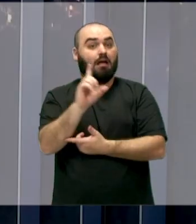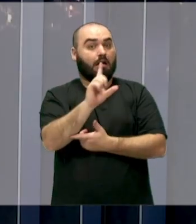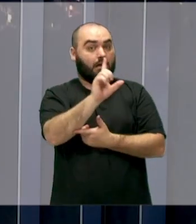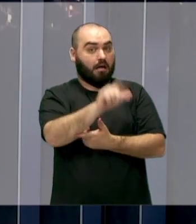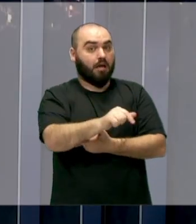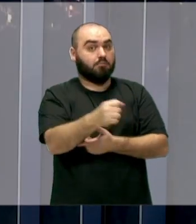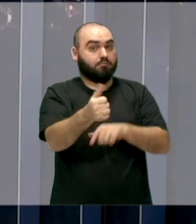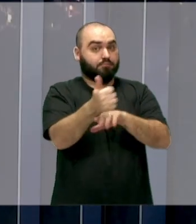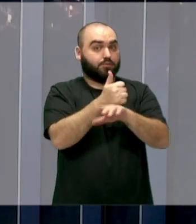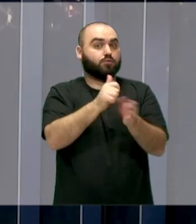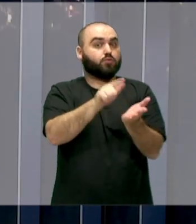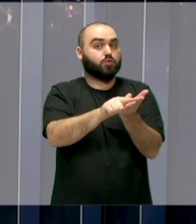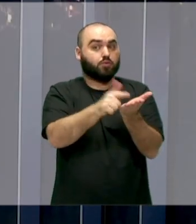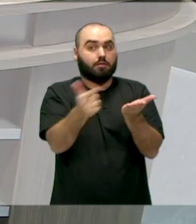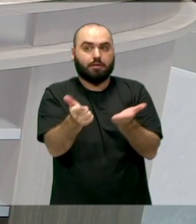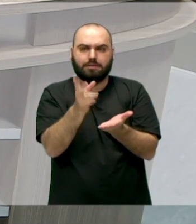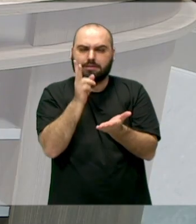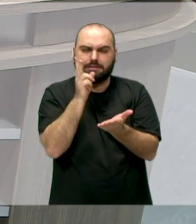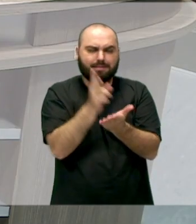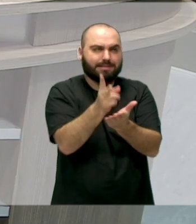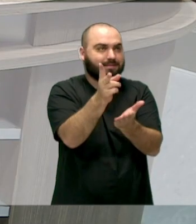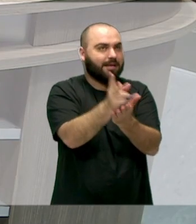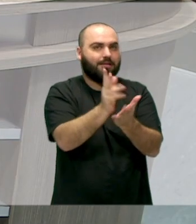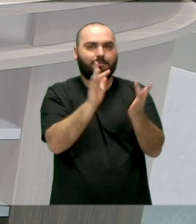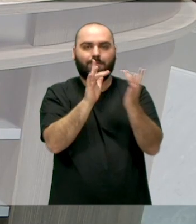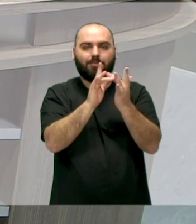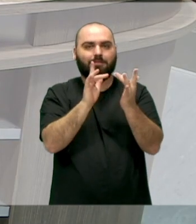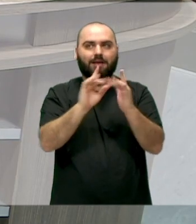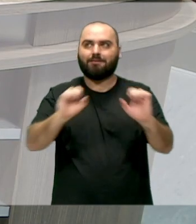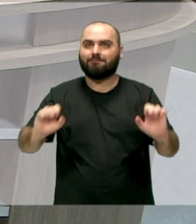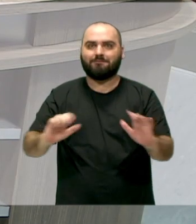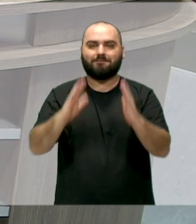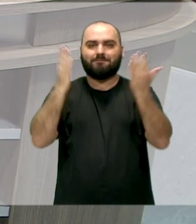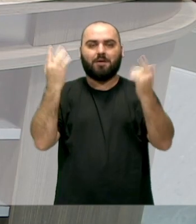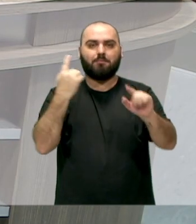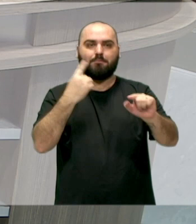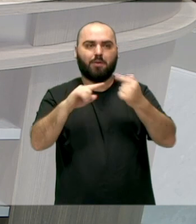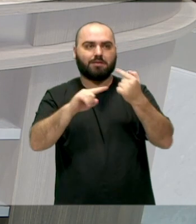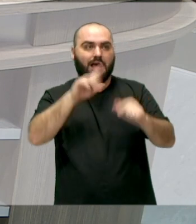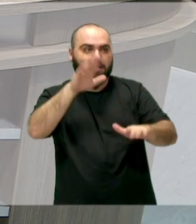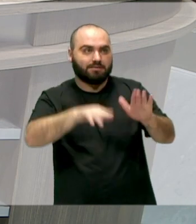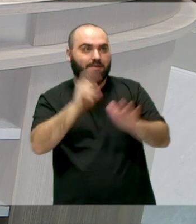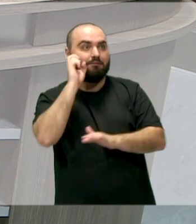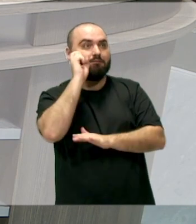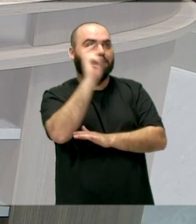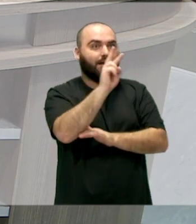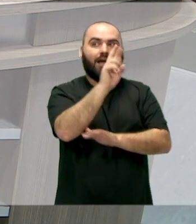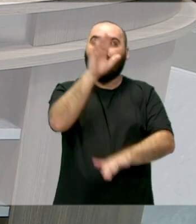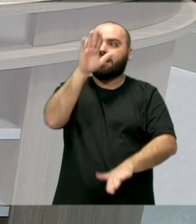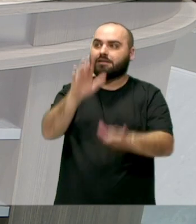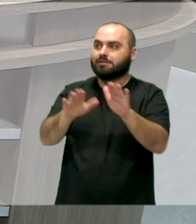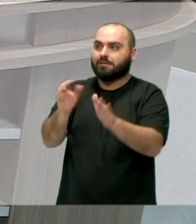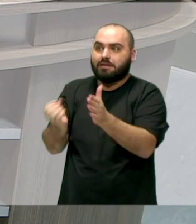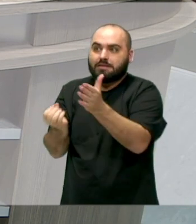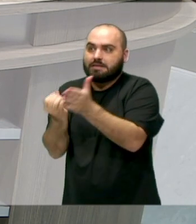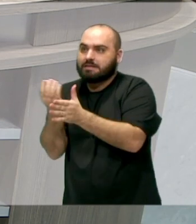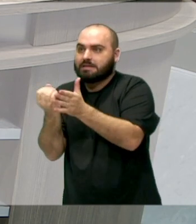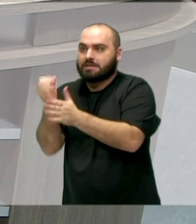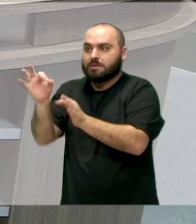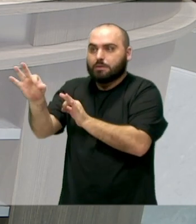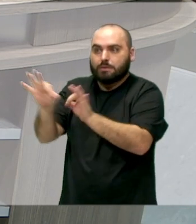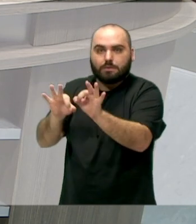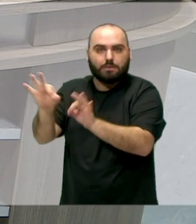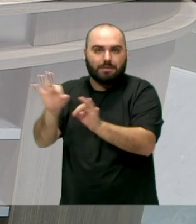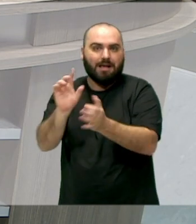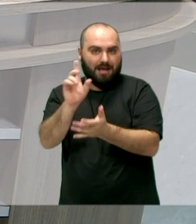está sempre no meio do festival de música, seja como espectadora, como produtora ou como